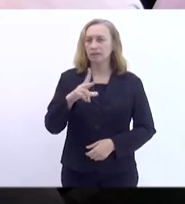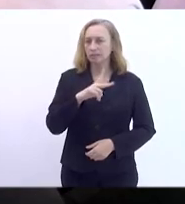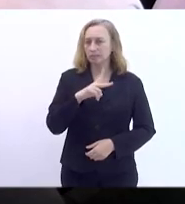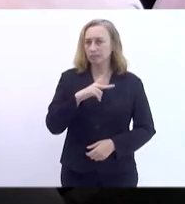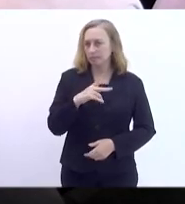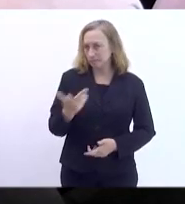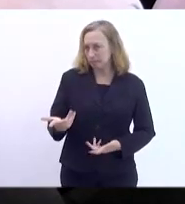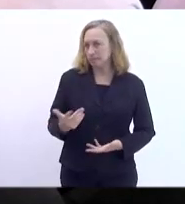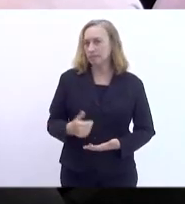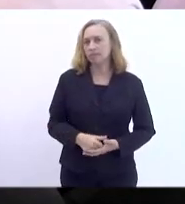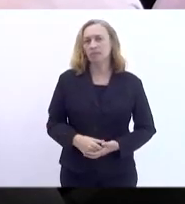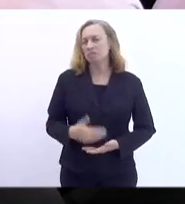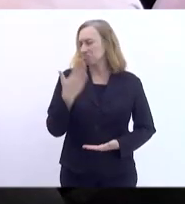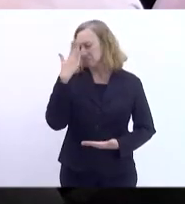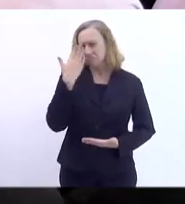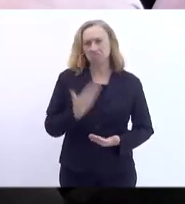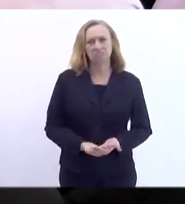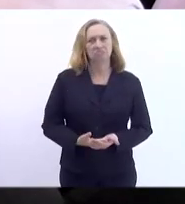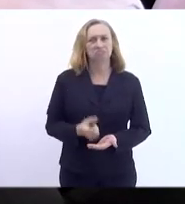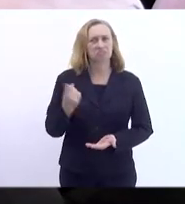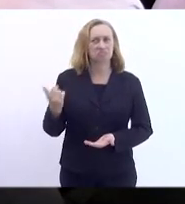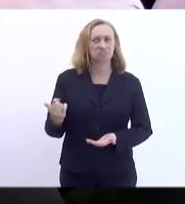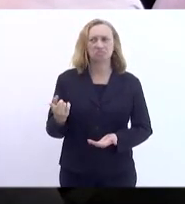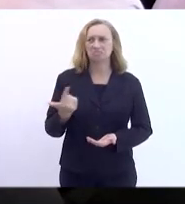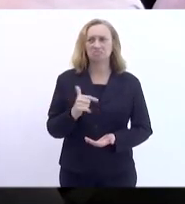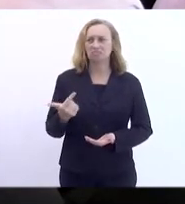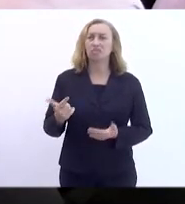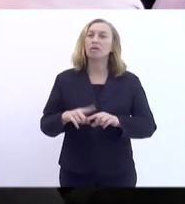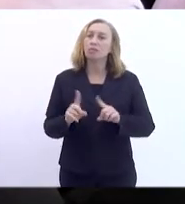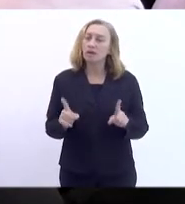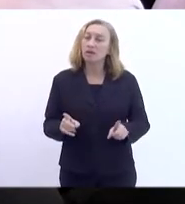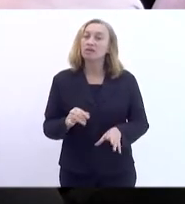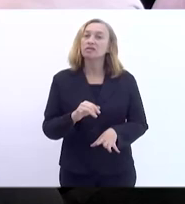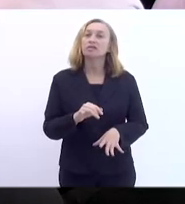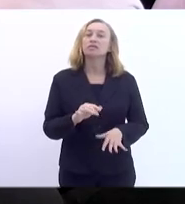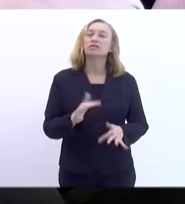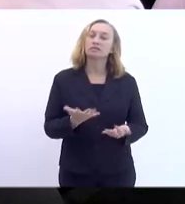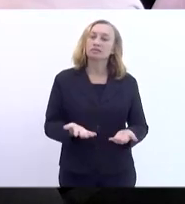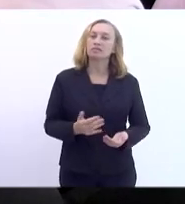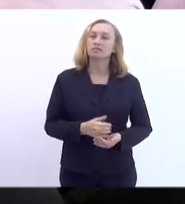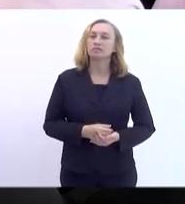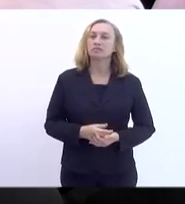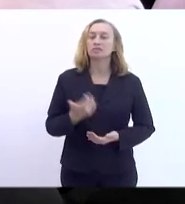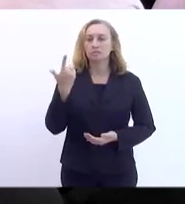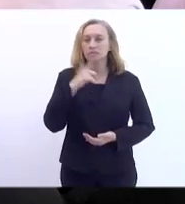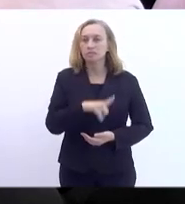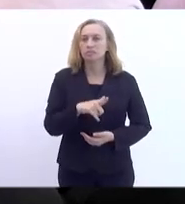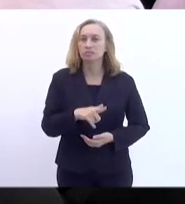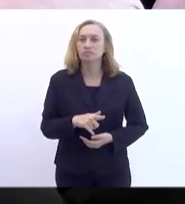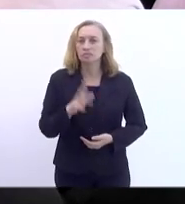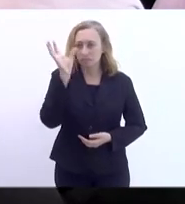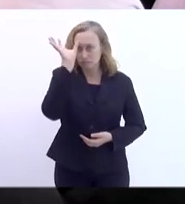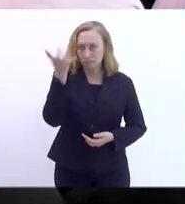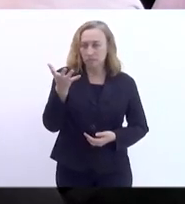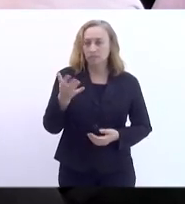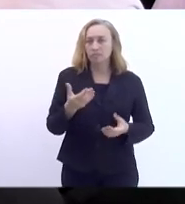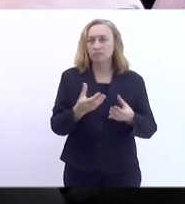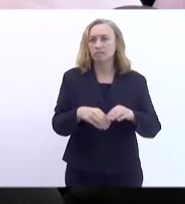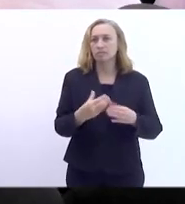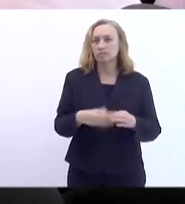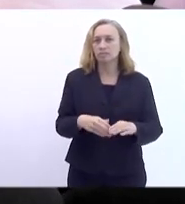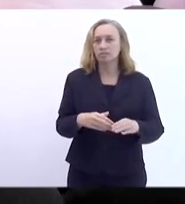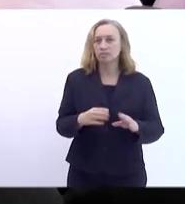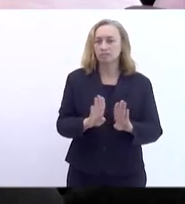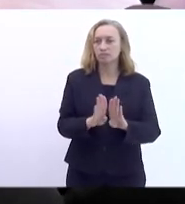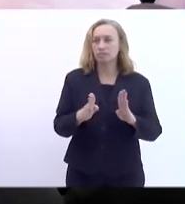conseguir mais acreditar que aquilo ali simplesmente não existia mas felizmente nós conseguimos uma solução e o concurso